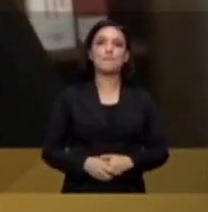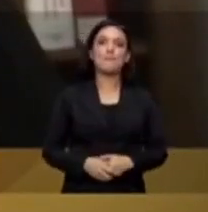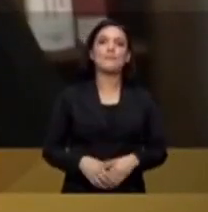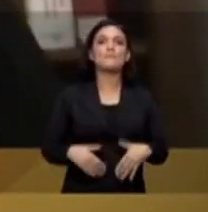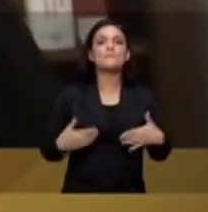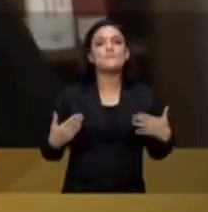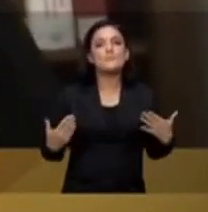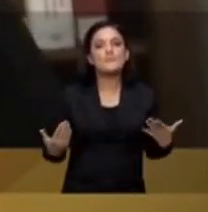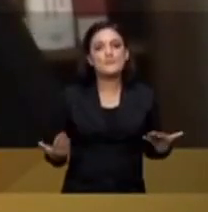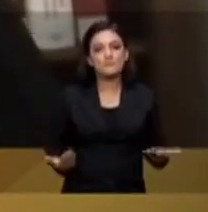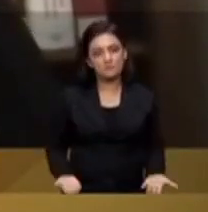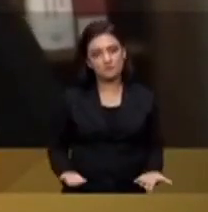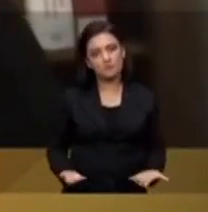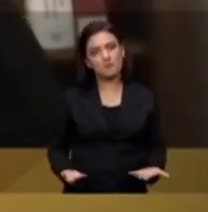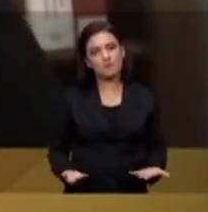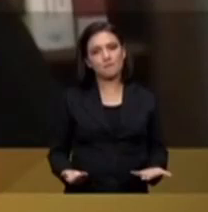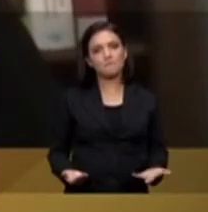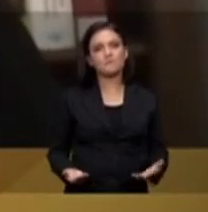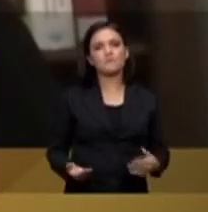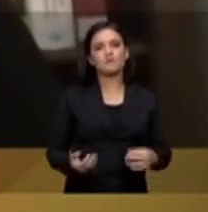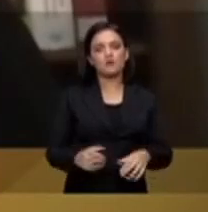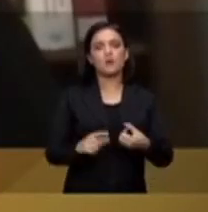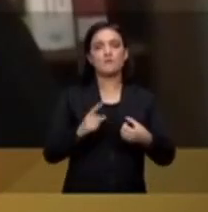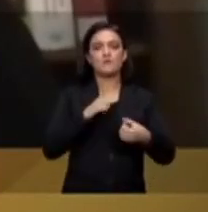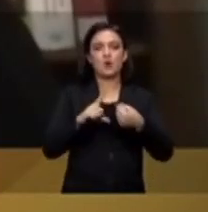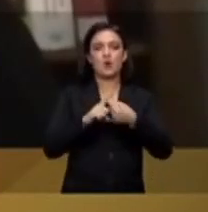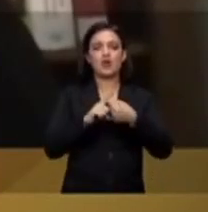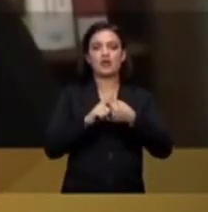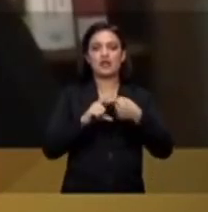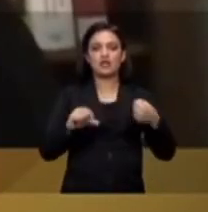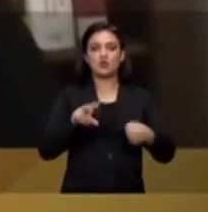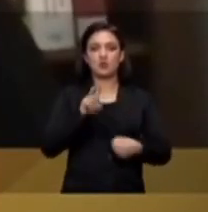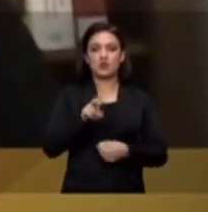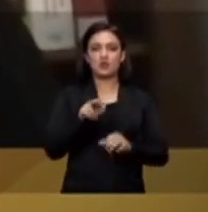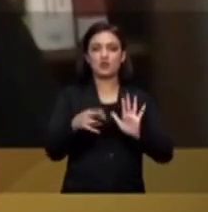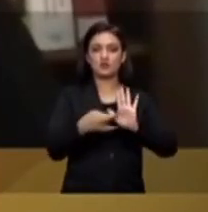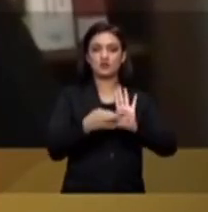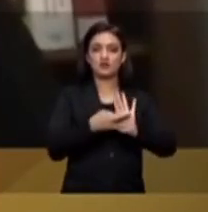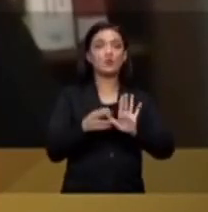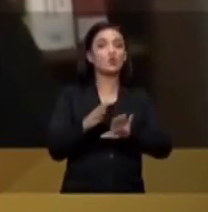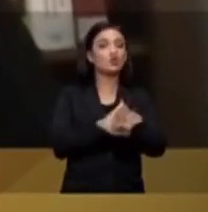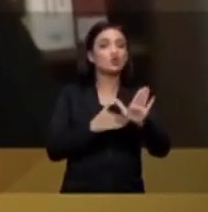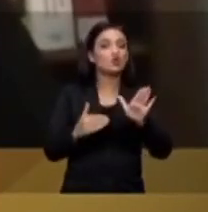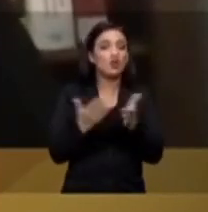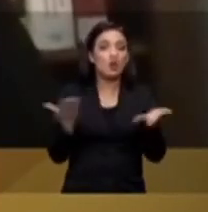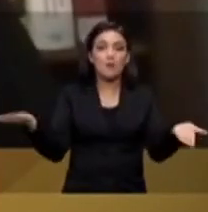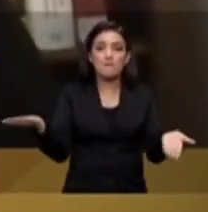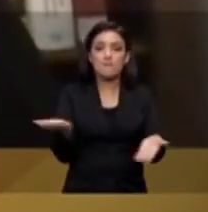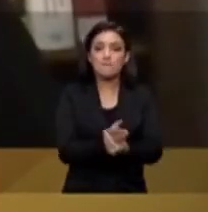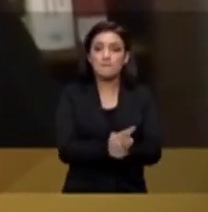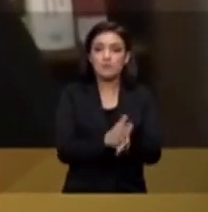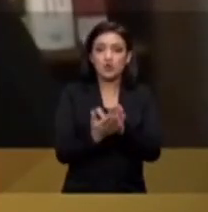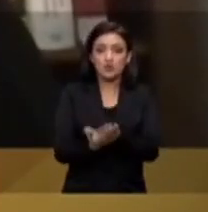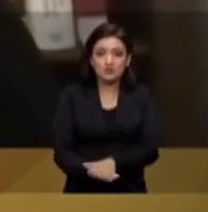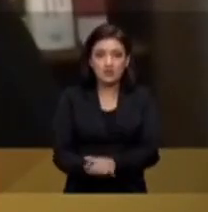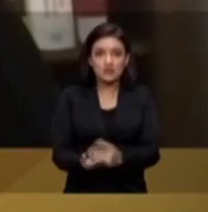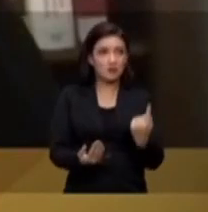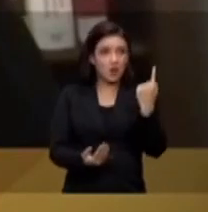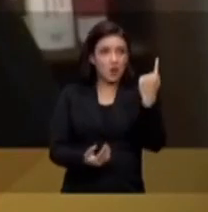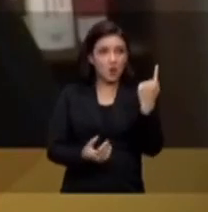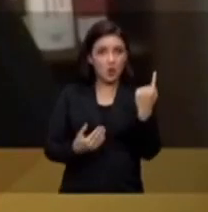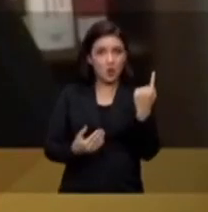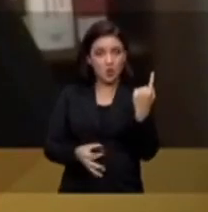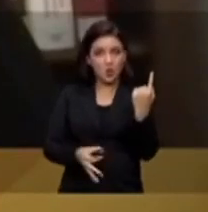Ressalvadas as matérias expressamente previstas no artigo 5º do Regimento Interno, todo e qualquer processo atribuído a um juiz desta Suprema